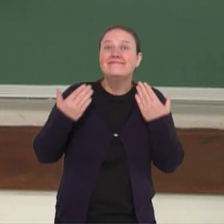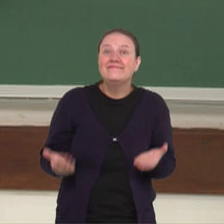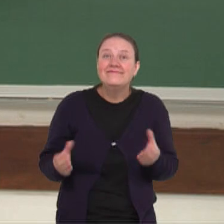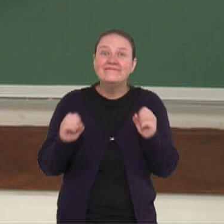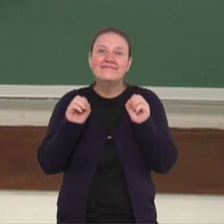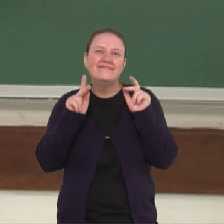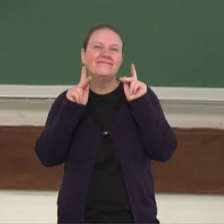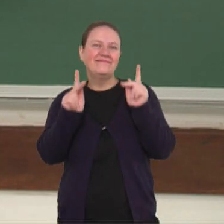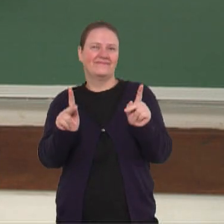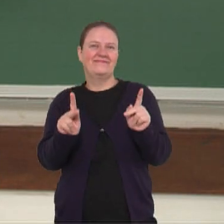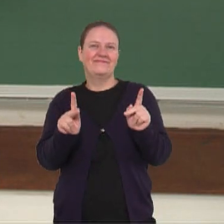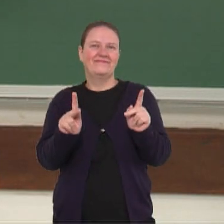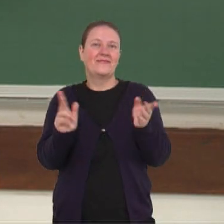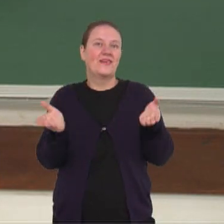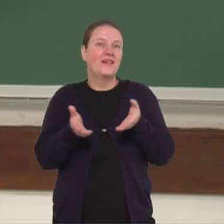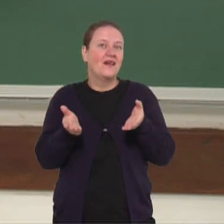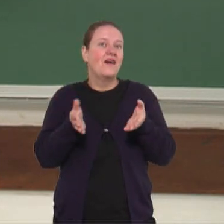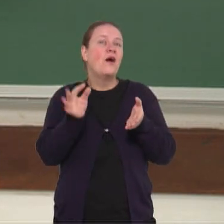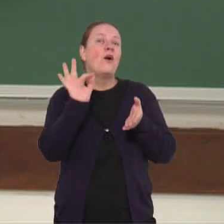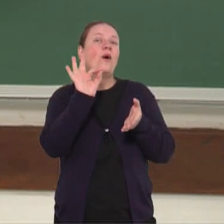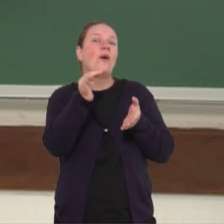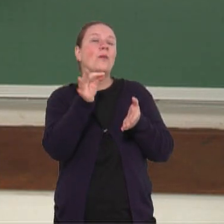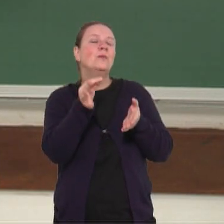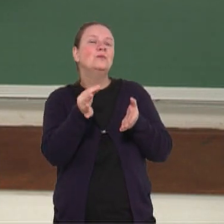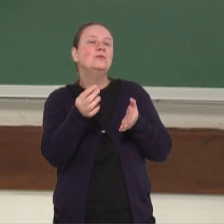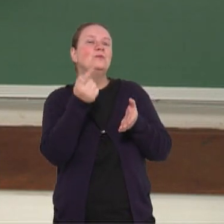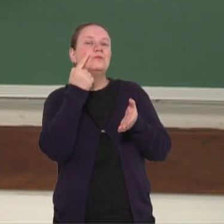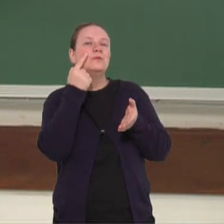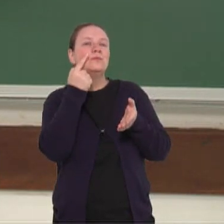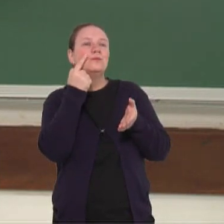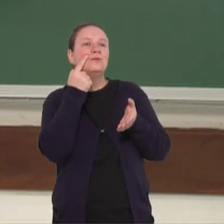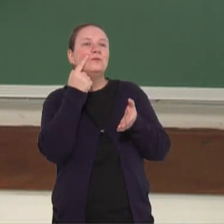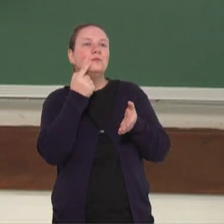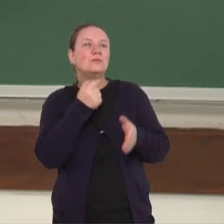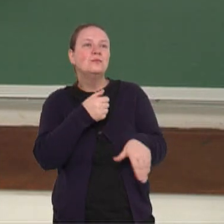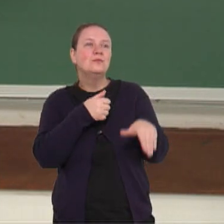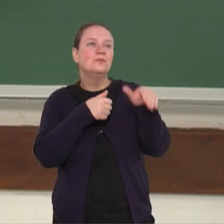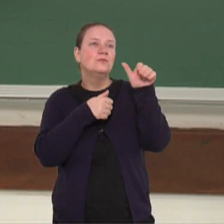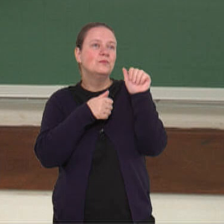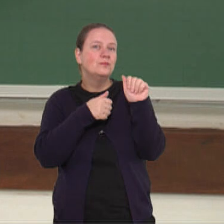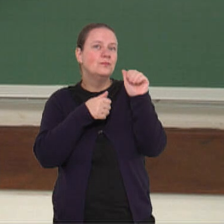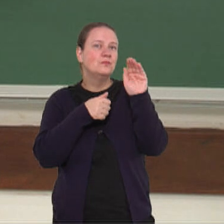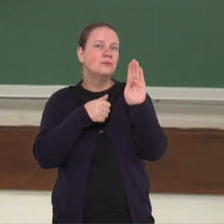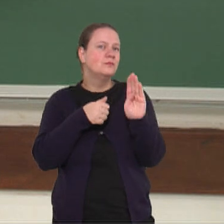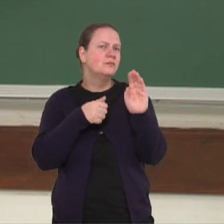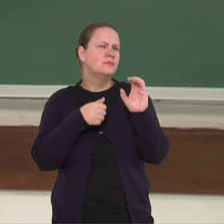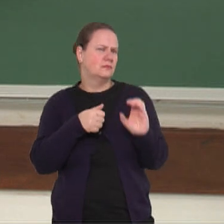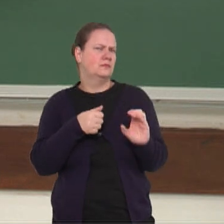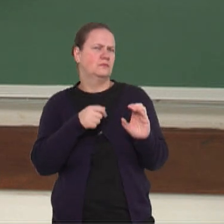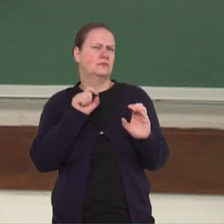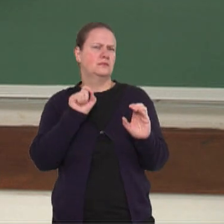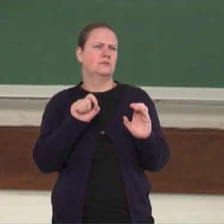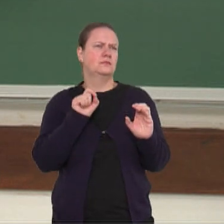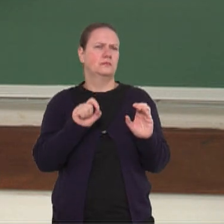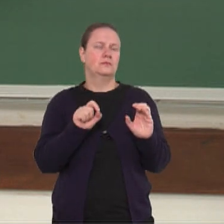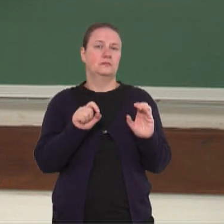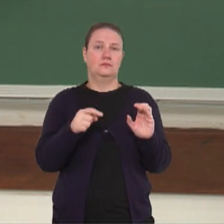Okay, let's correct. So, I to the mall after